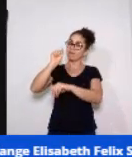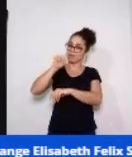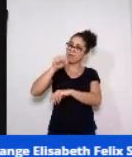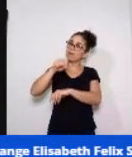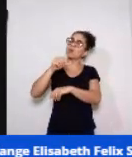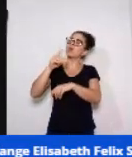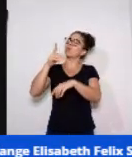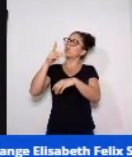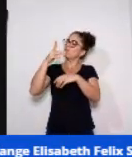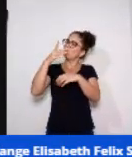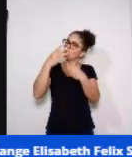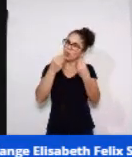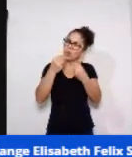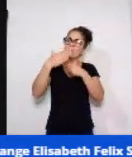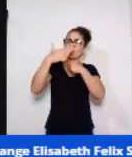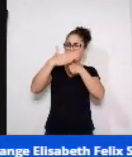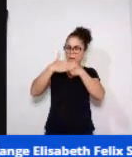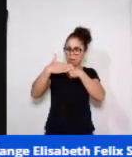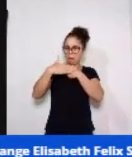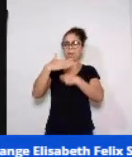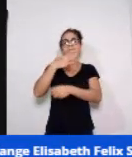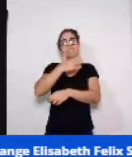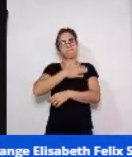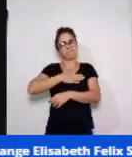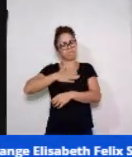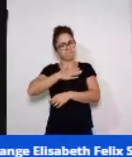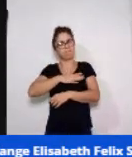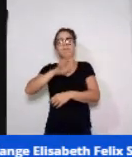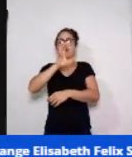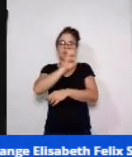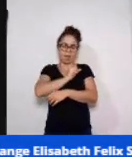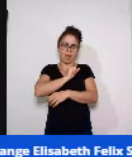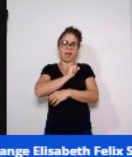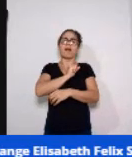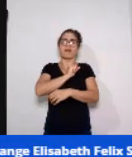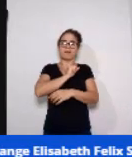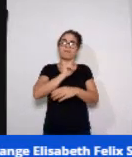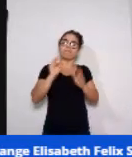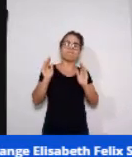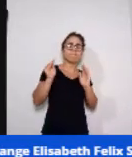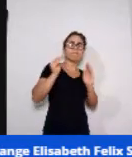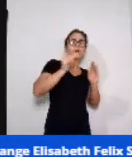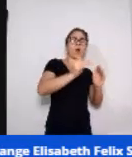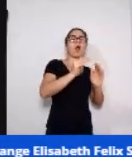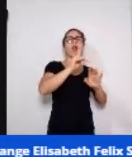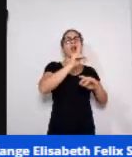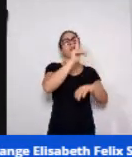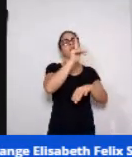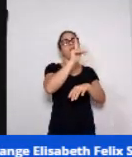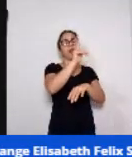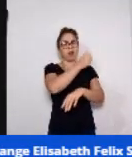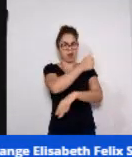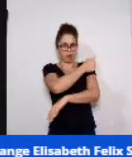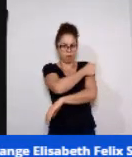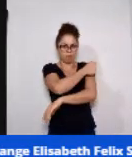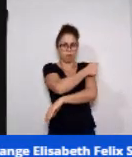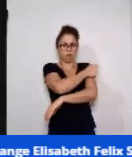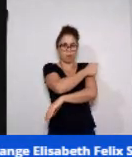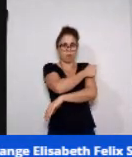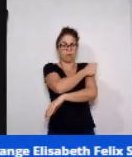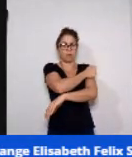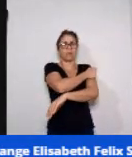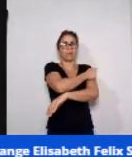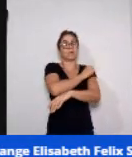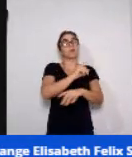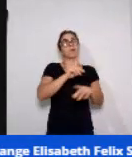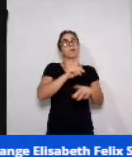amor, com muito carinho, que atingimos o nosso aluno, mesmo diante de todas as dificuldades. E